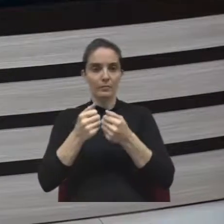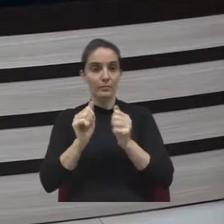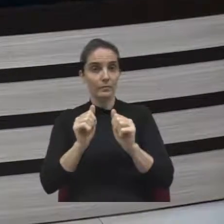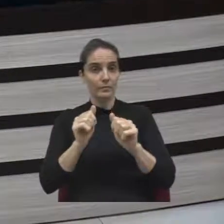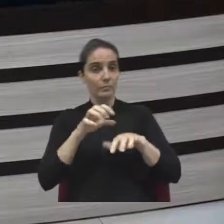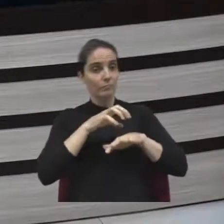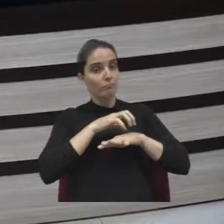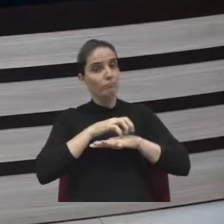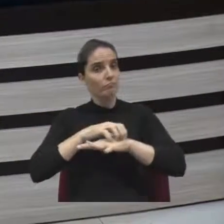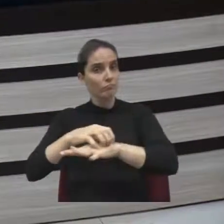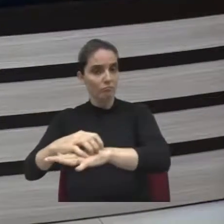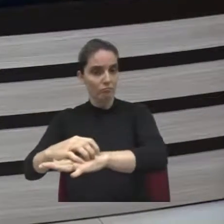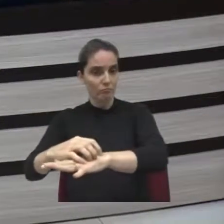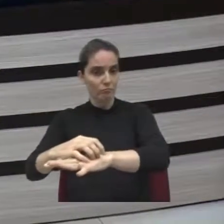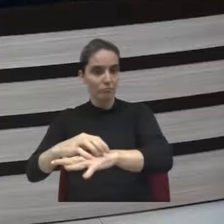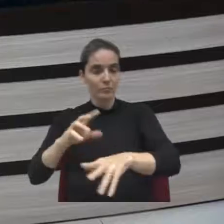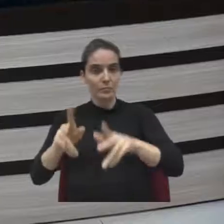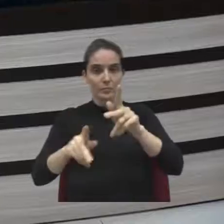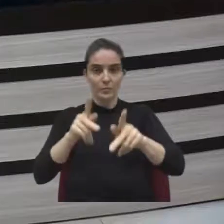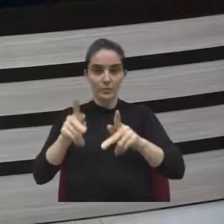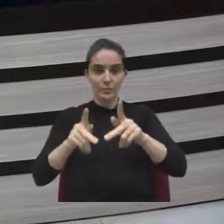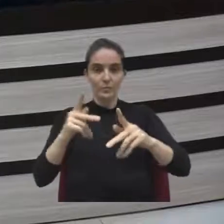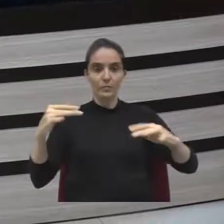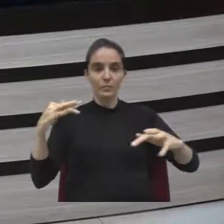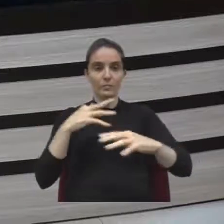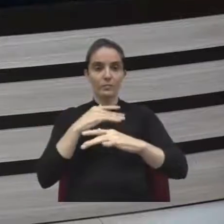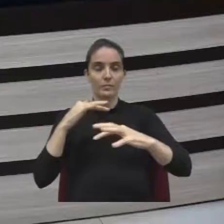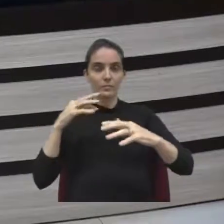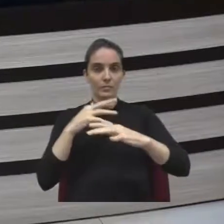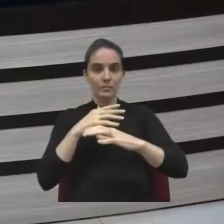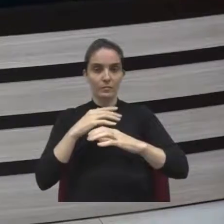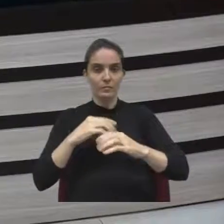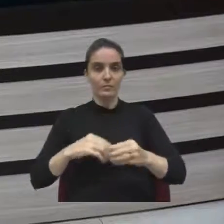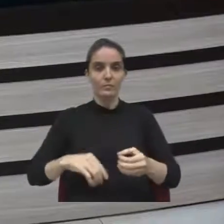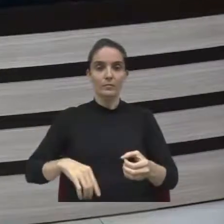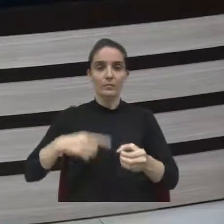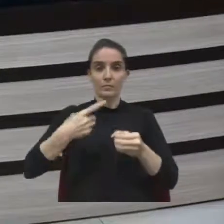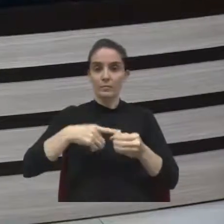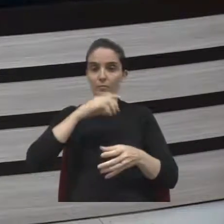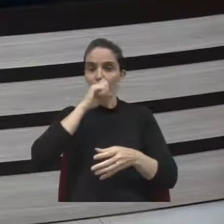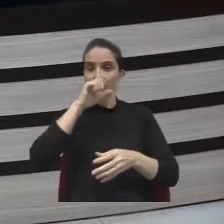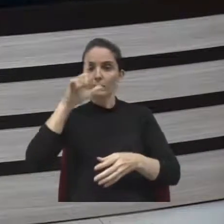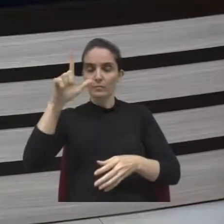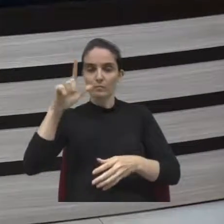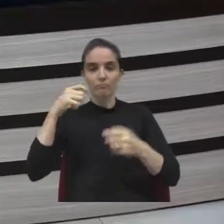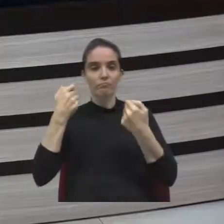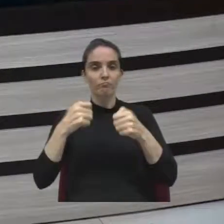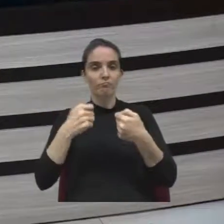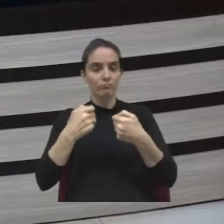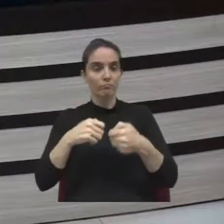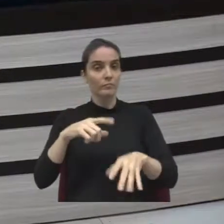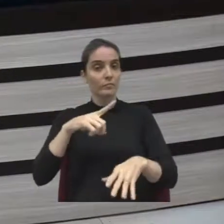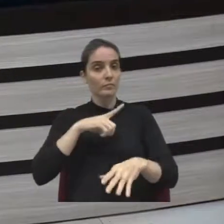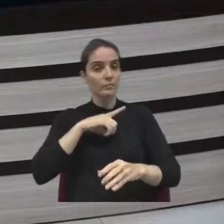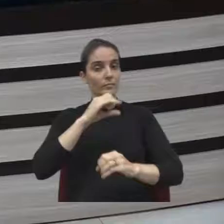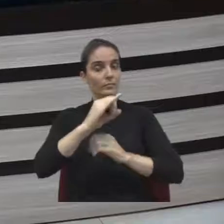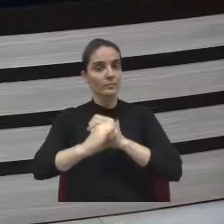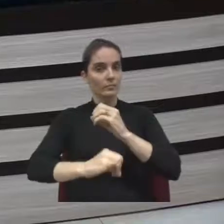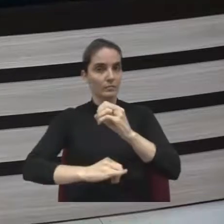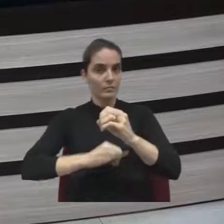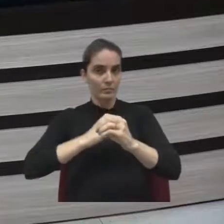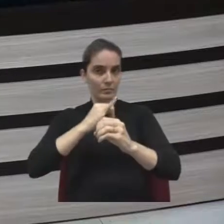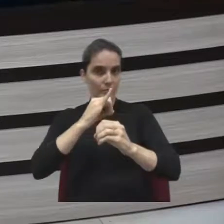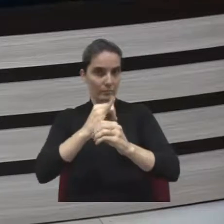sobre a disponibilização de serviço de internet sem fio, Wi-Fi, na frota dos veículos de